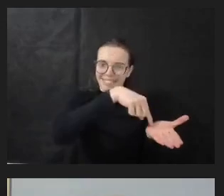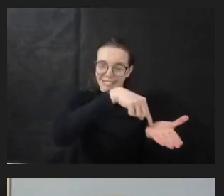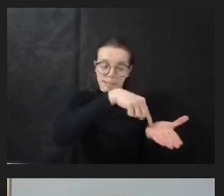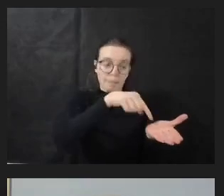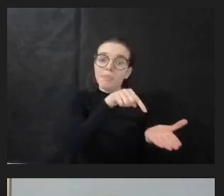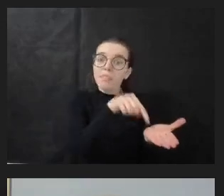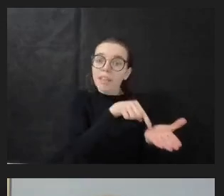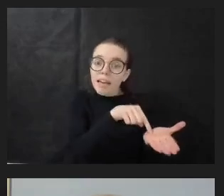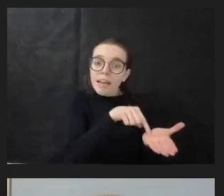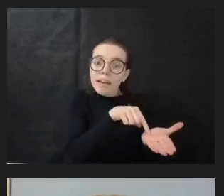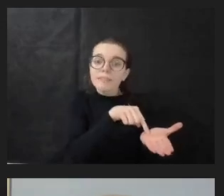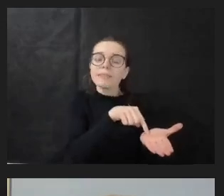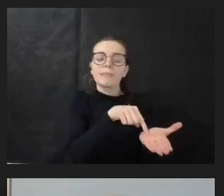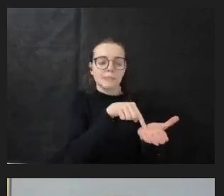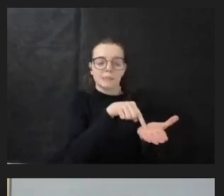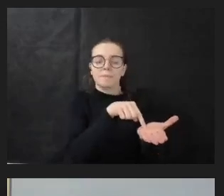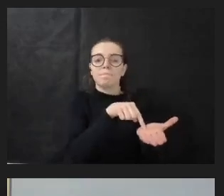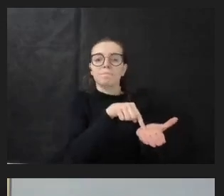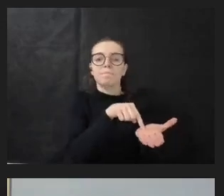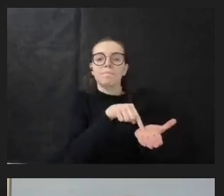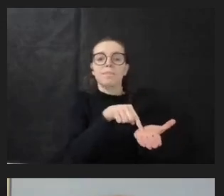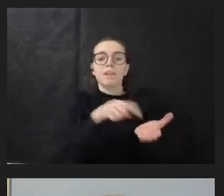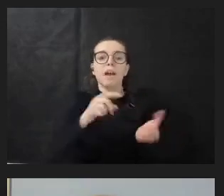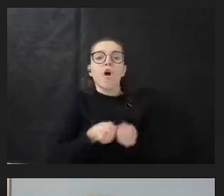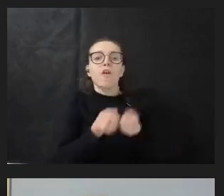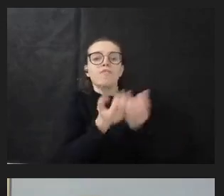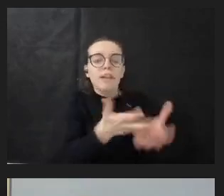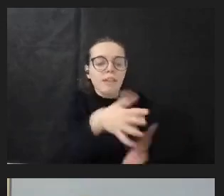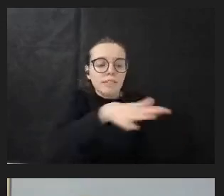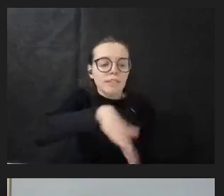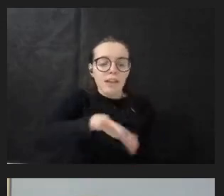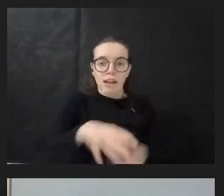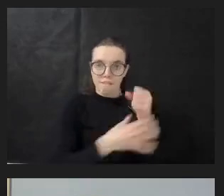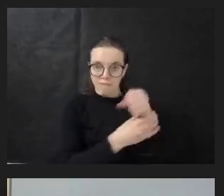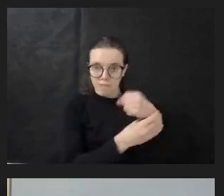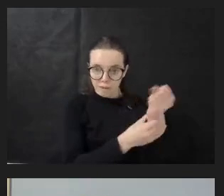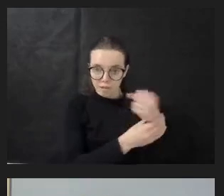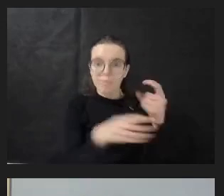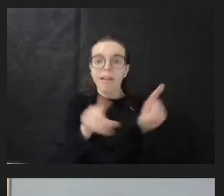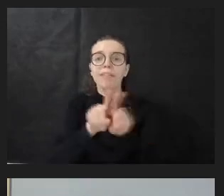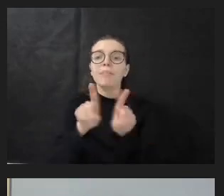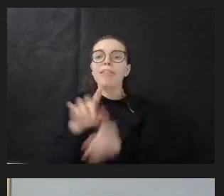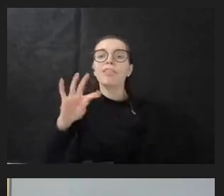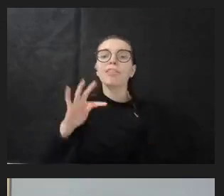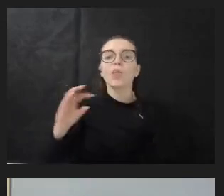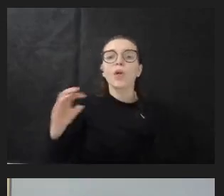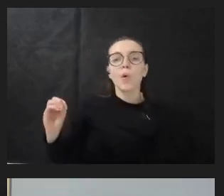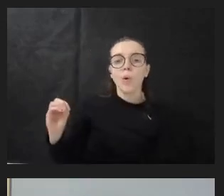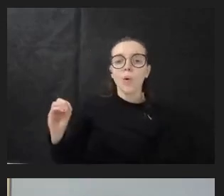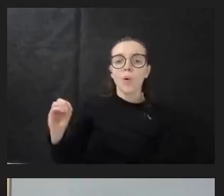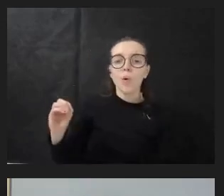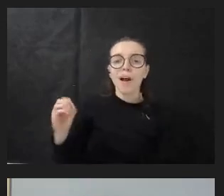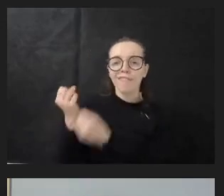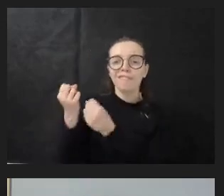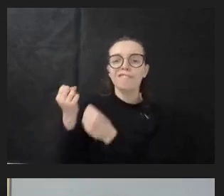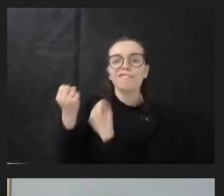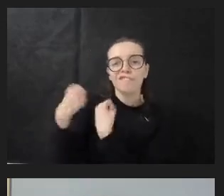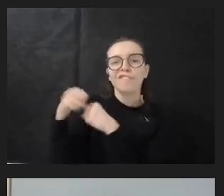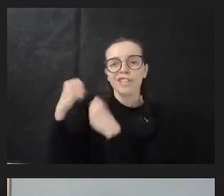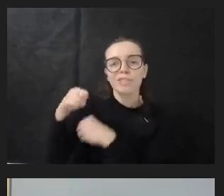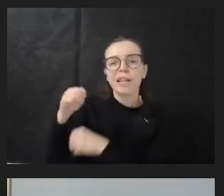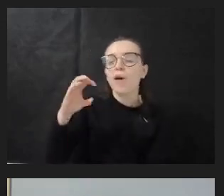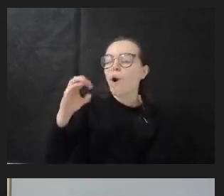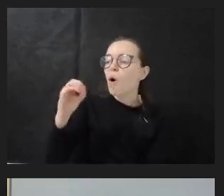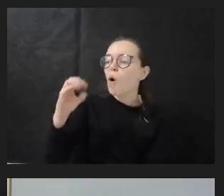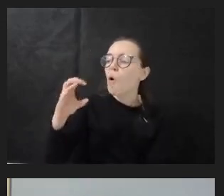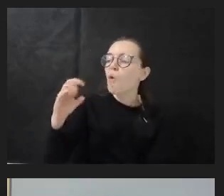duas profissões, ele serve a fisioterapia e a terapia ocupacional. Ele fala que a fisioterapia ela é uma ciência